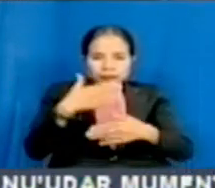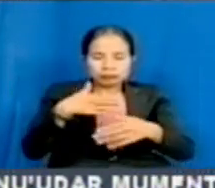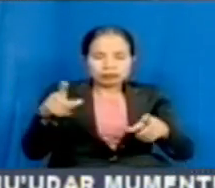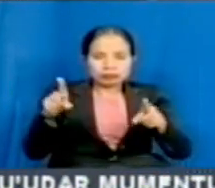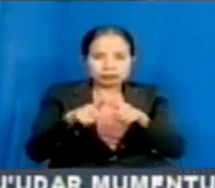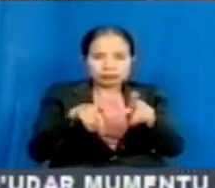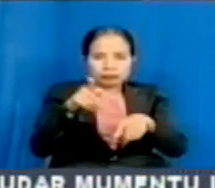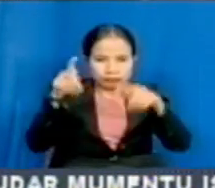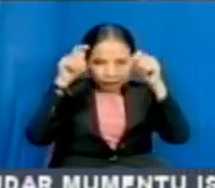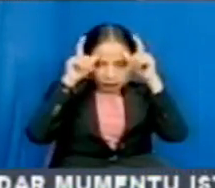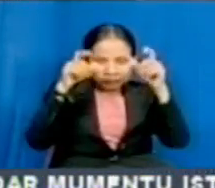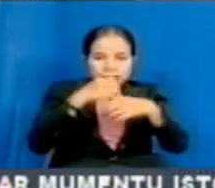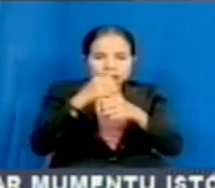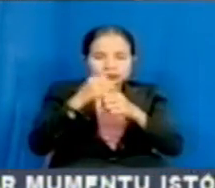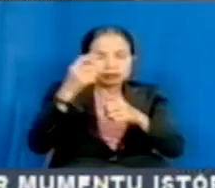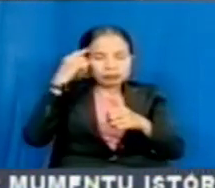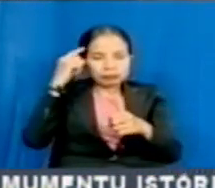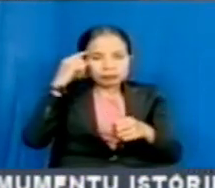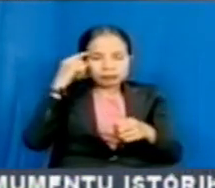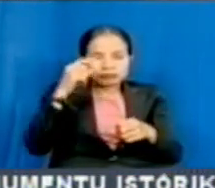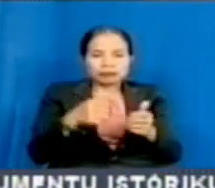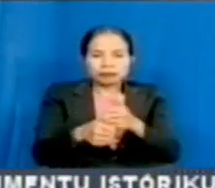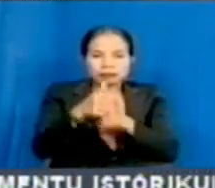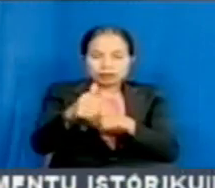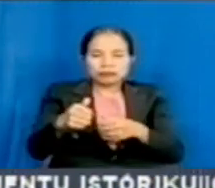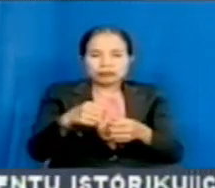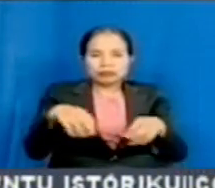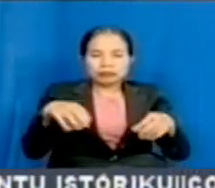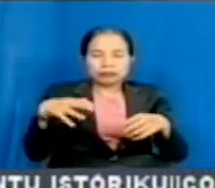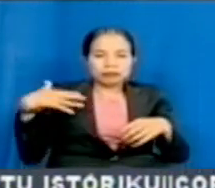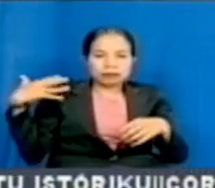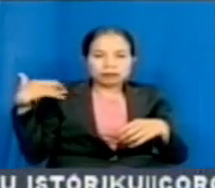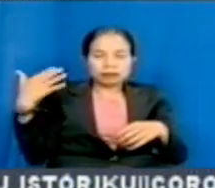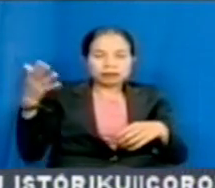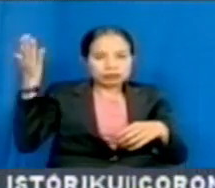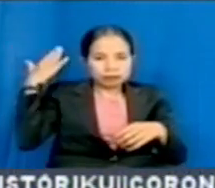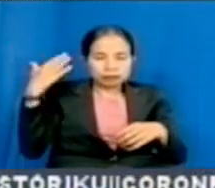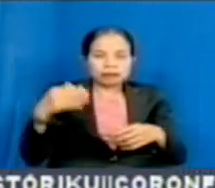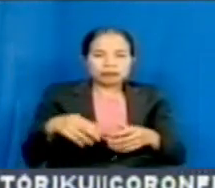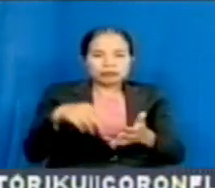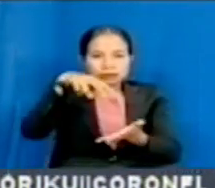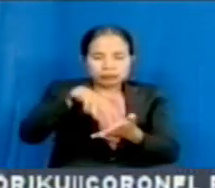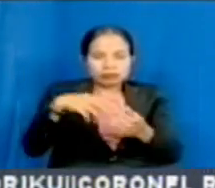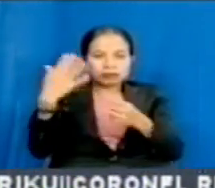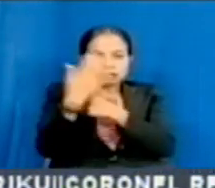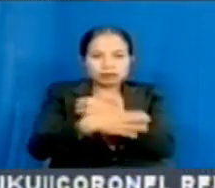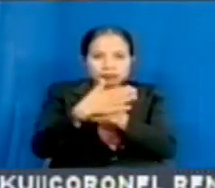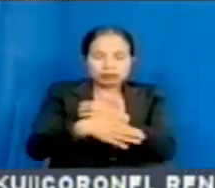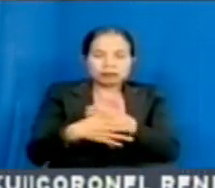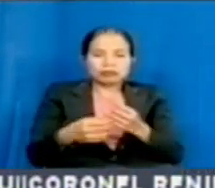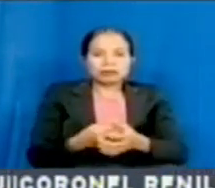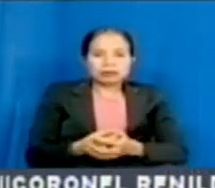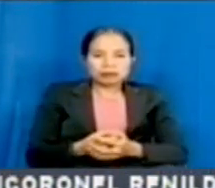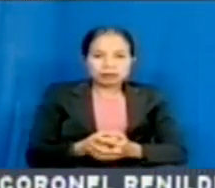dar Timor Uan, ho de halo reflexão, no banate tur princípio juventude lorico asuen, ho de ri nação soberano